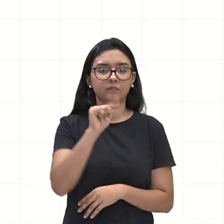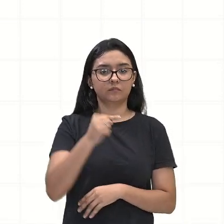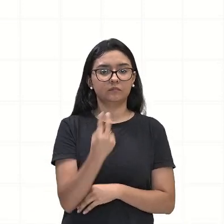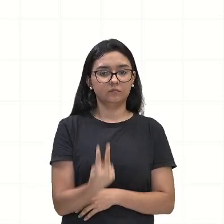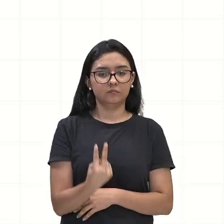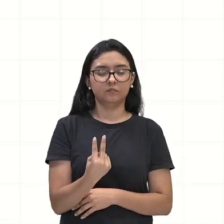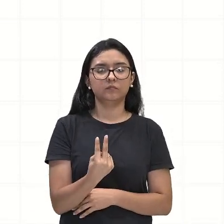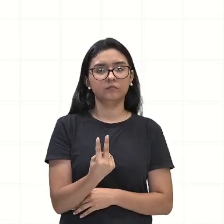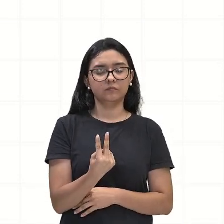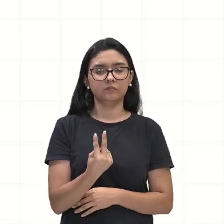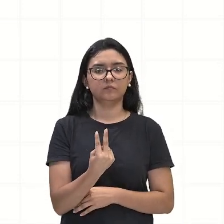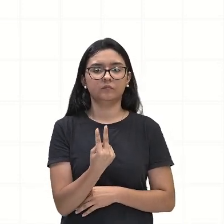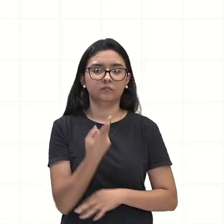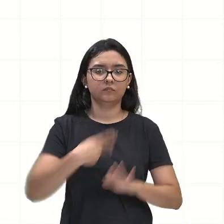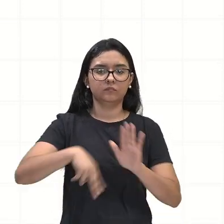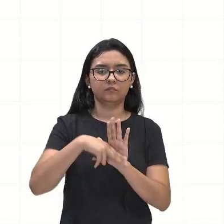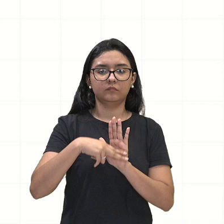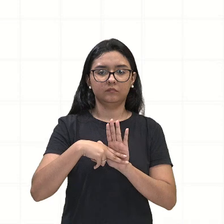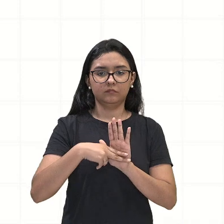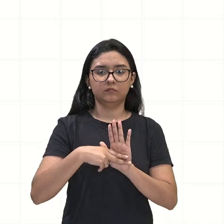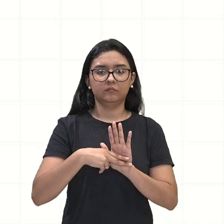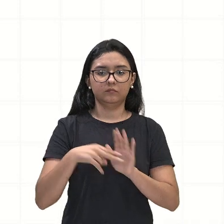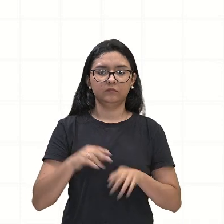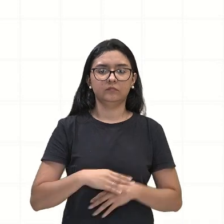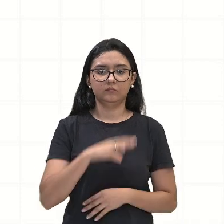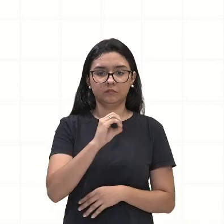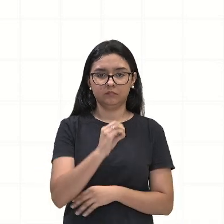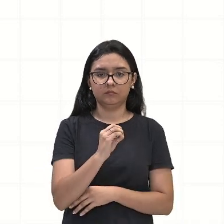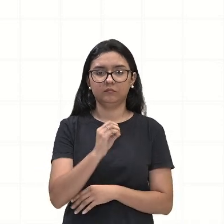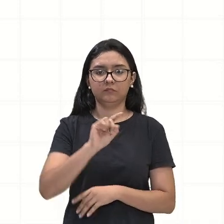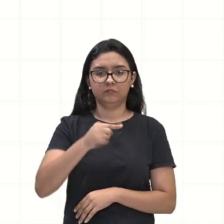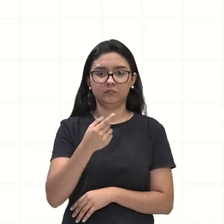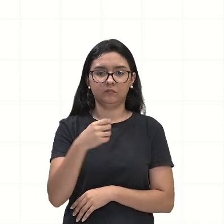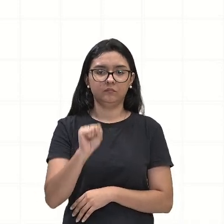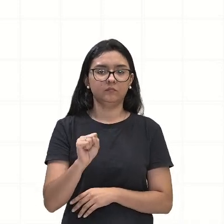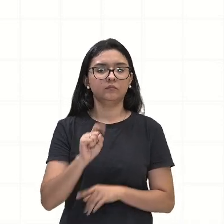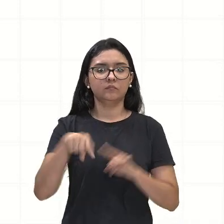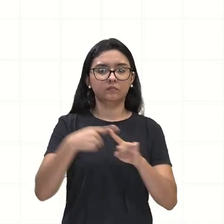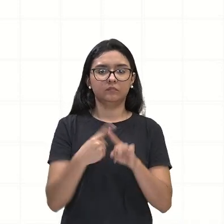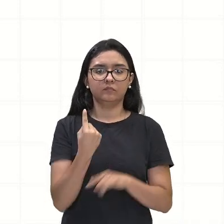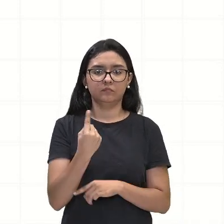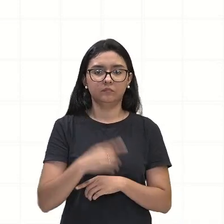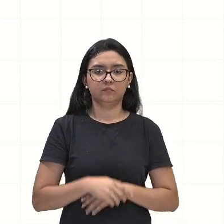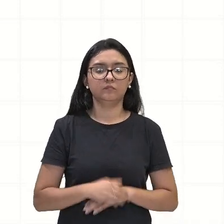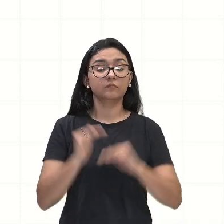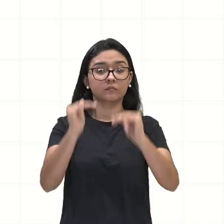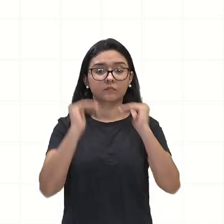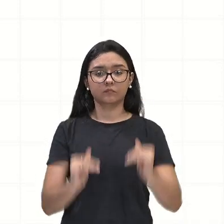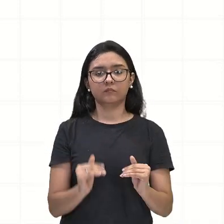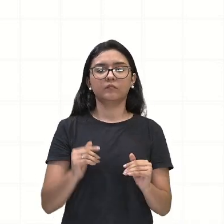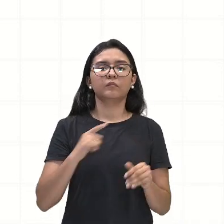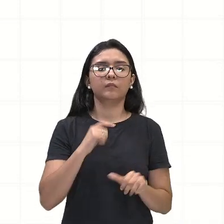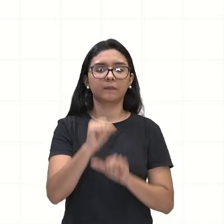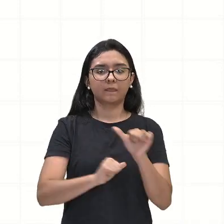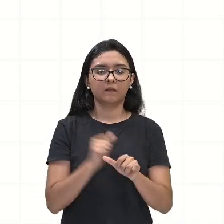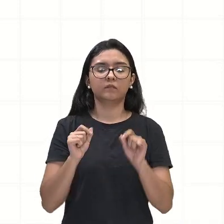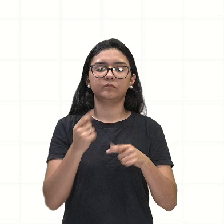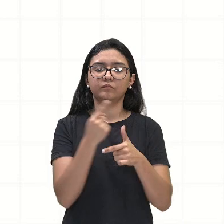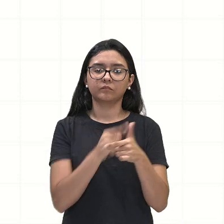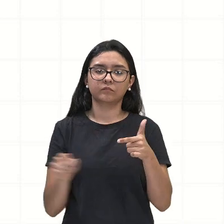1,2 vai ser igual a 0,8 vezes 1 é o 0,8. Vou passar esse 1,2